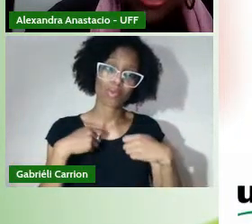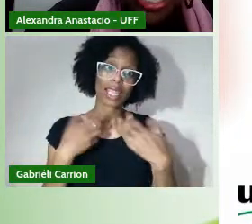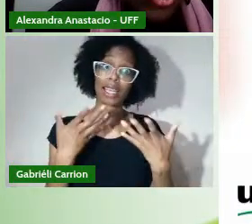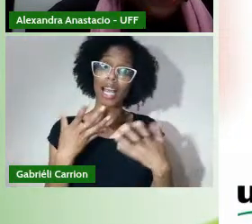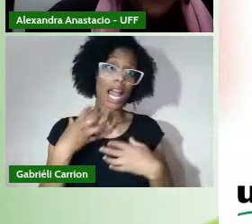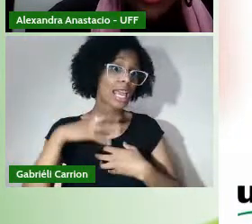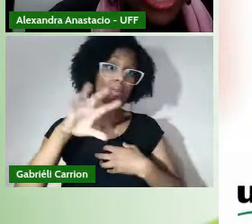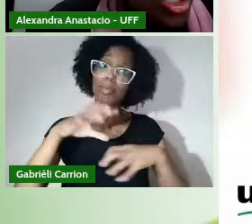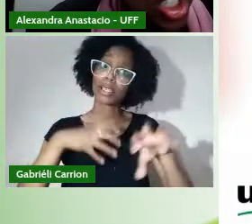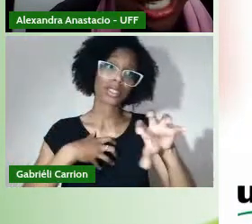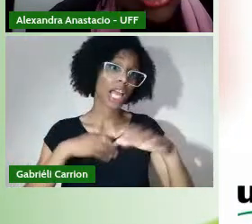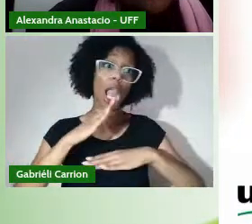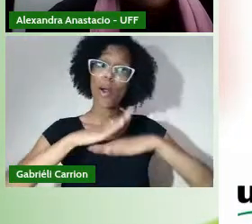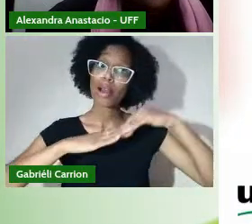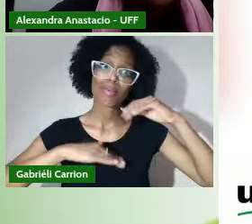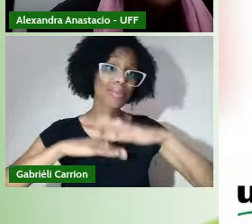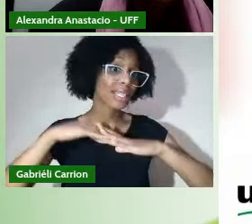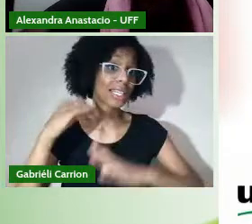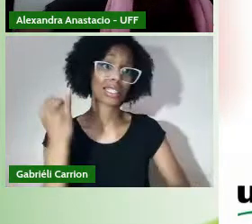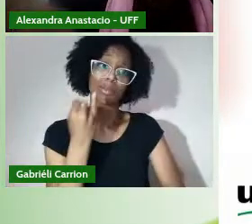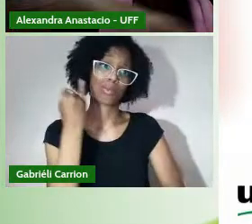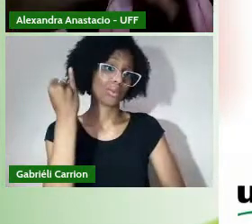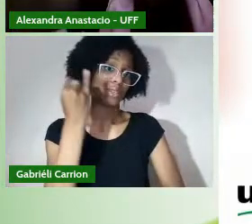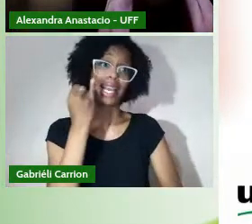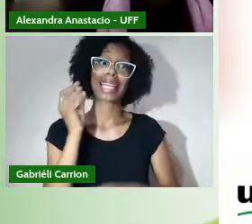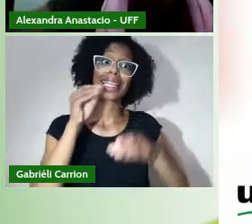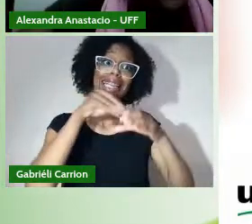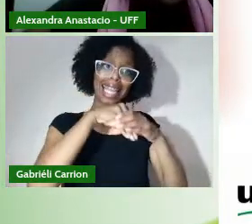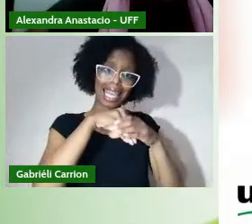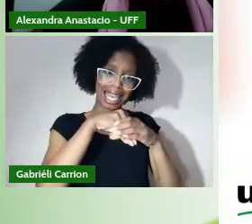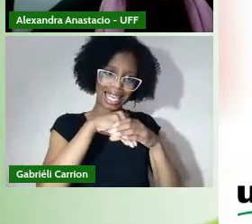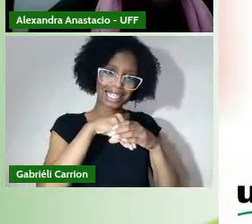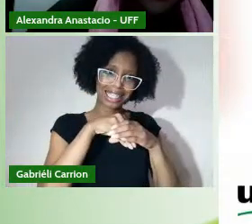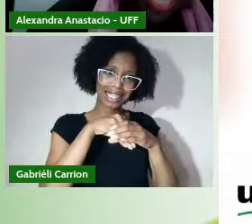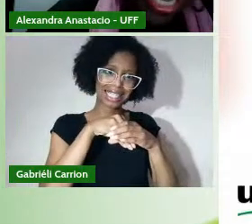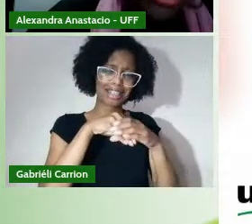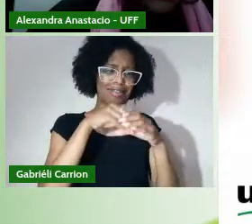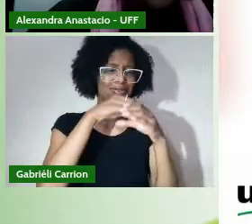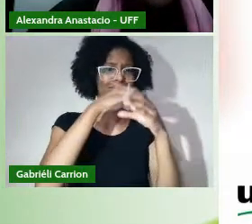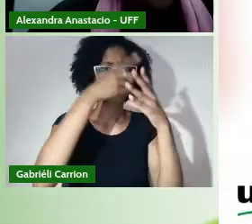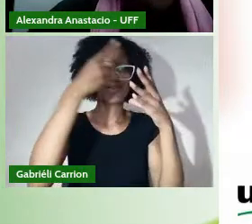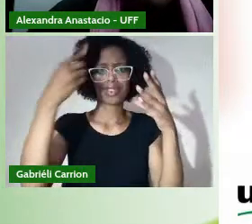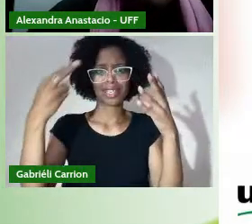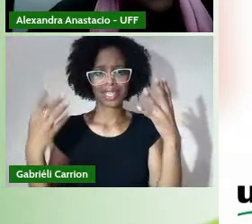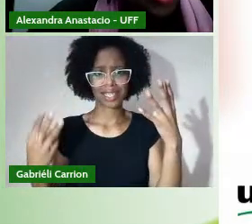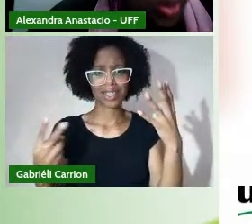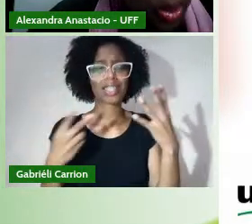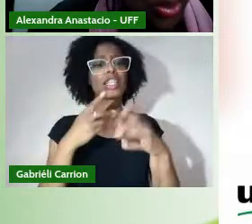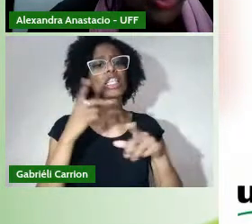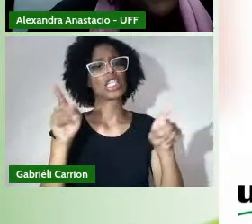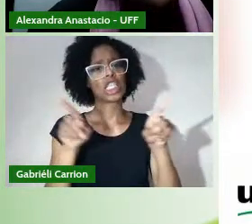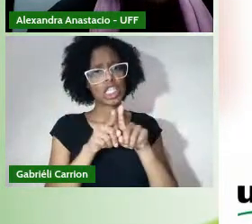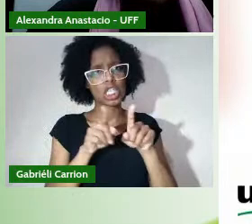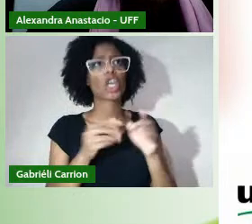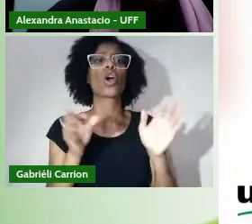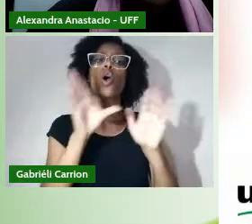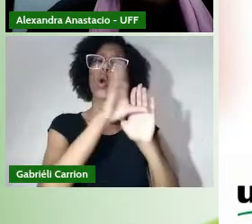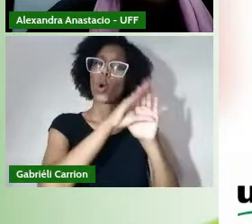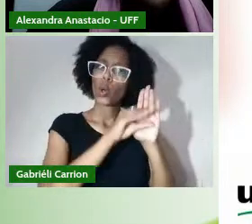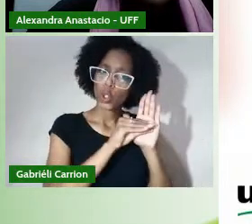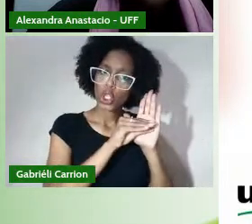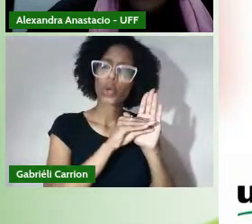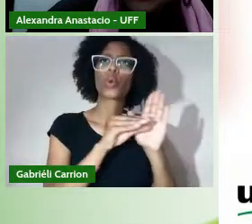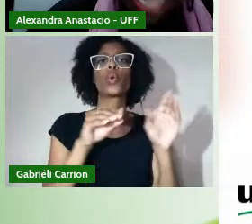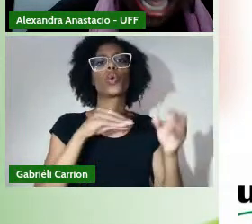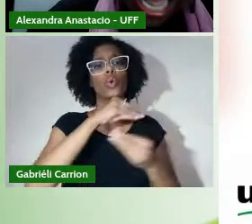como uma habilidade importantíssima dentro desse guarda-chuva que é a competência, que envolve o conteúdo, que